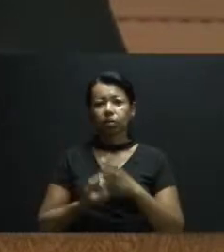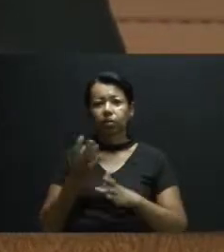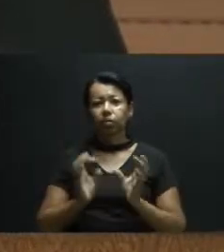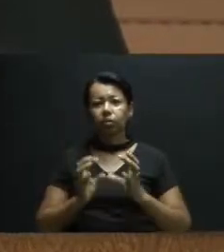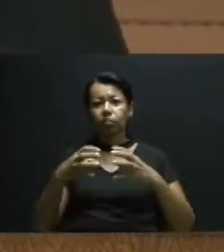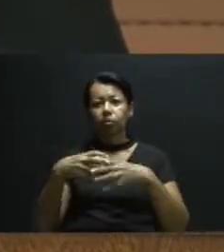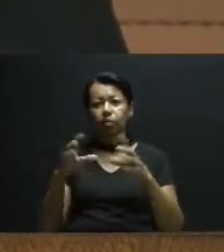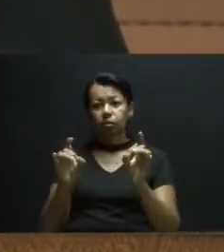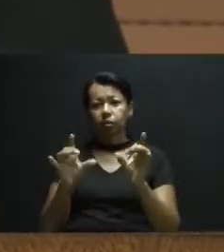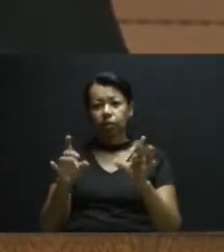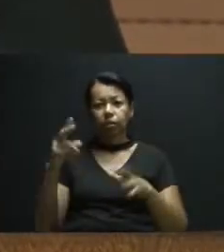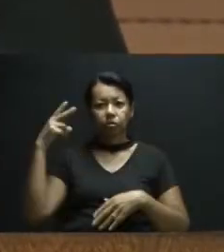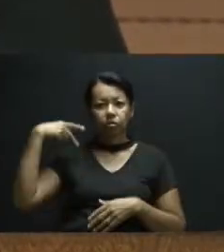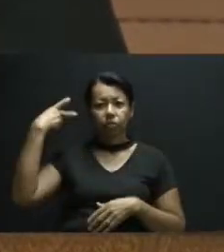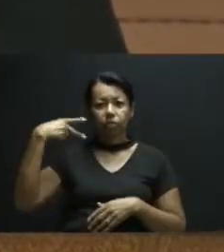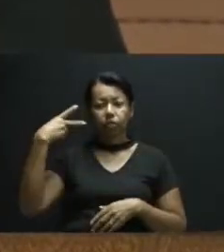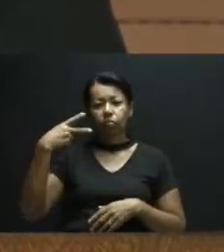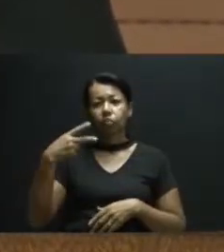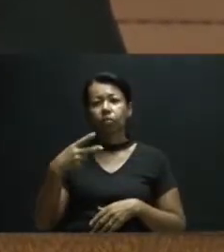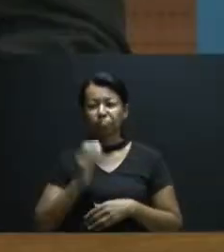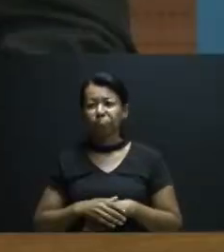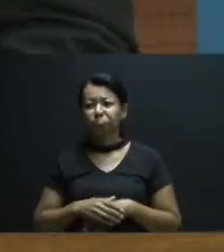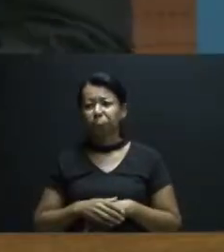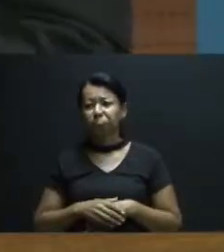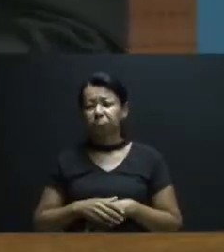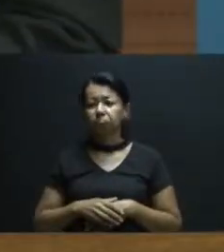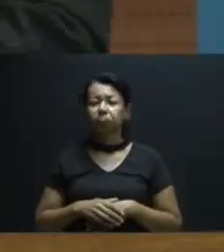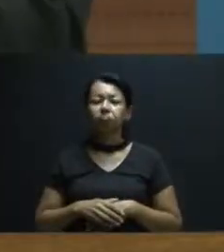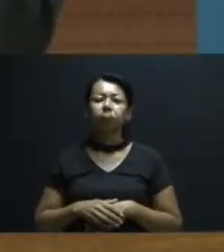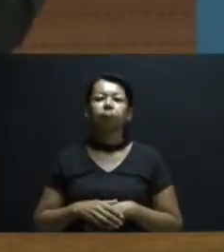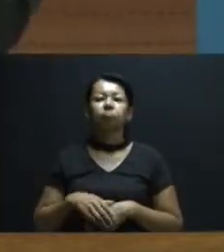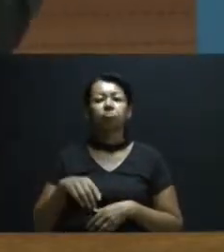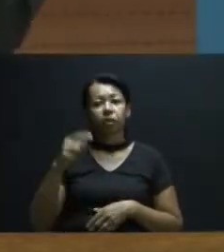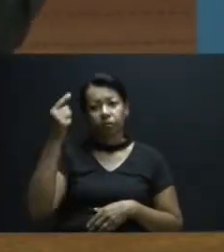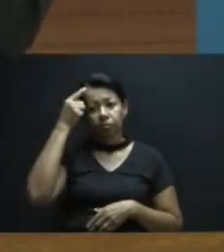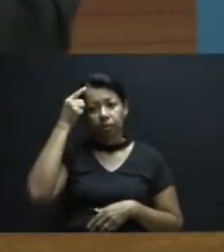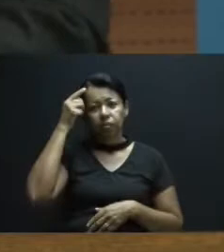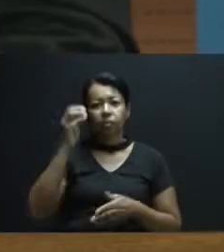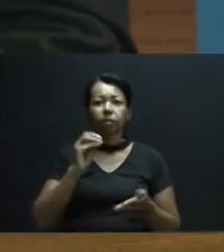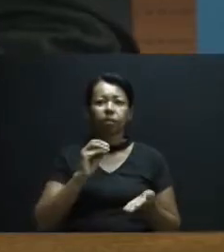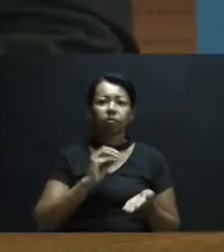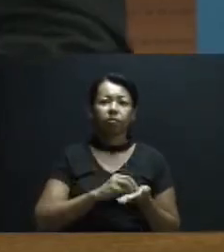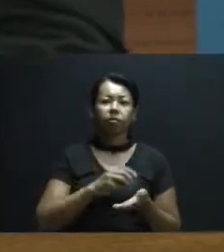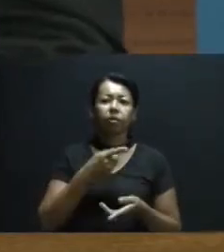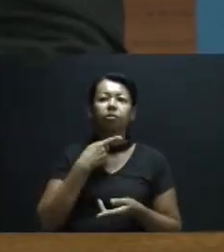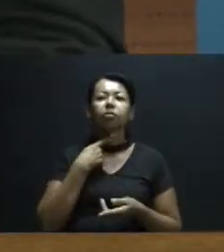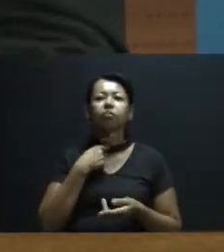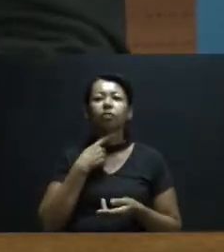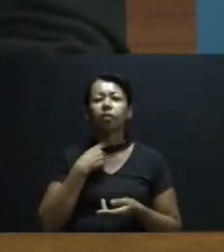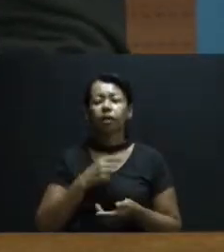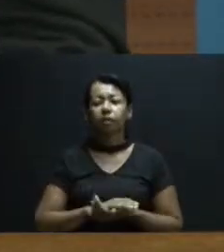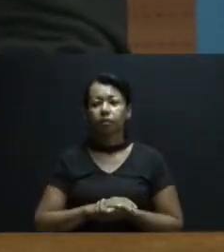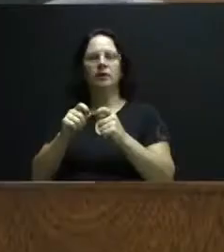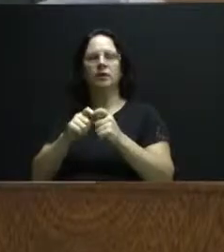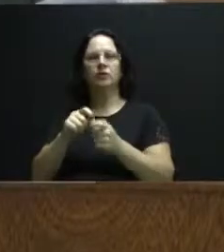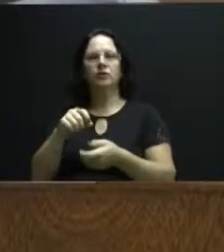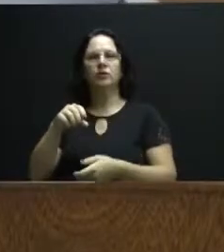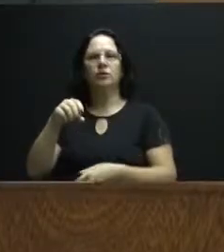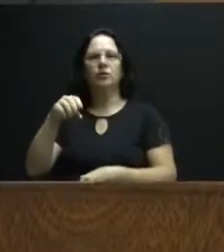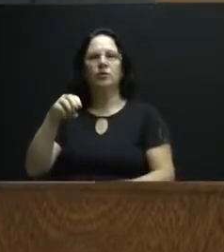do pagamento de taxa de inscrição para concursos públicos do município de cubatão em segunda discussão